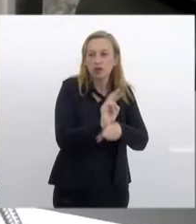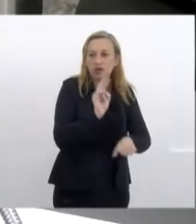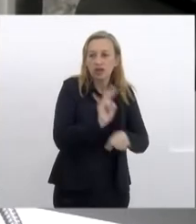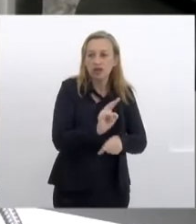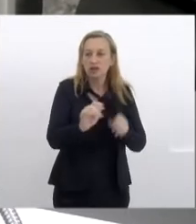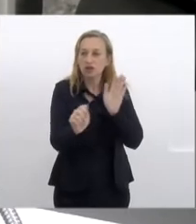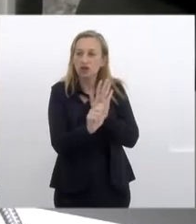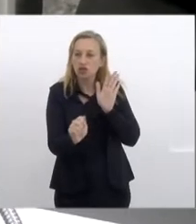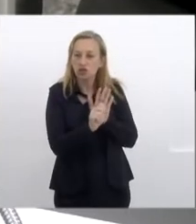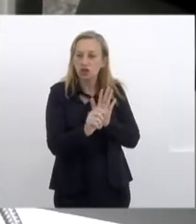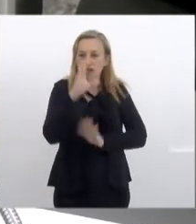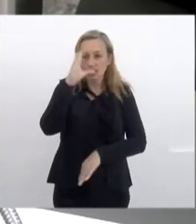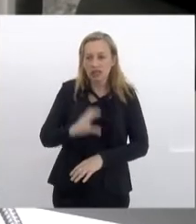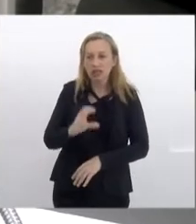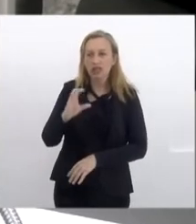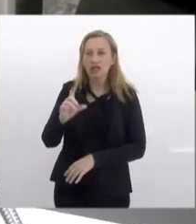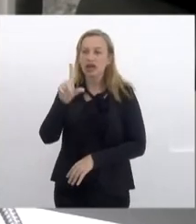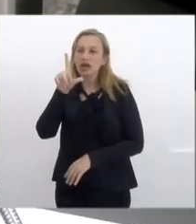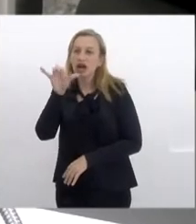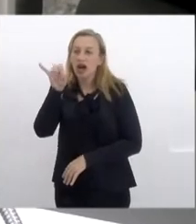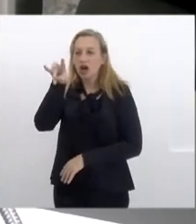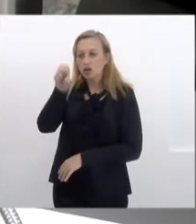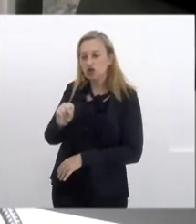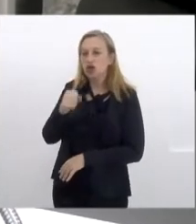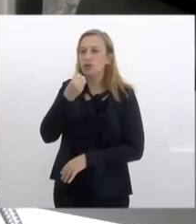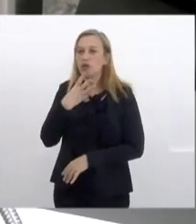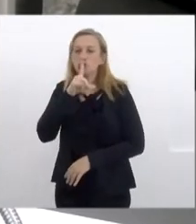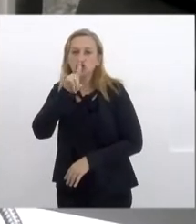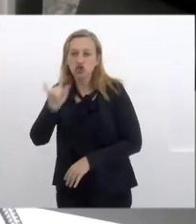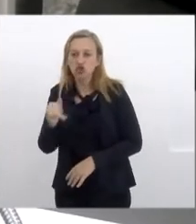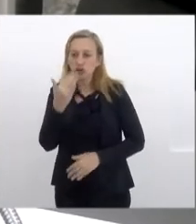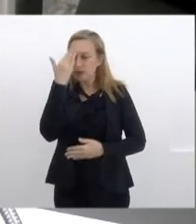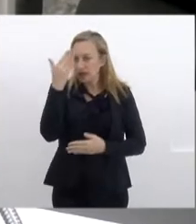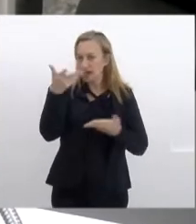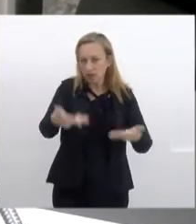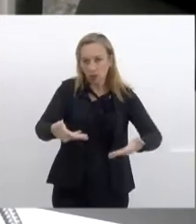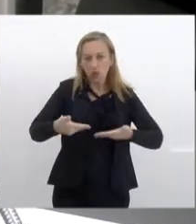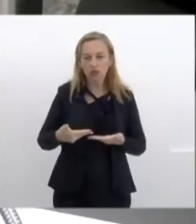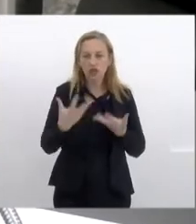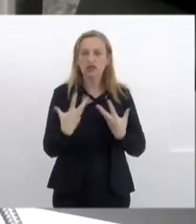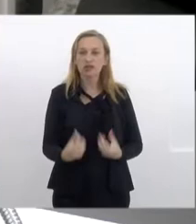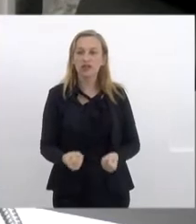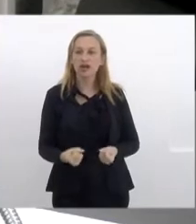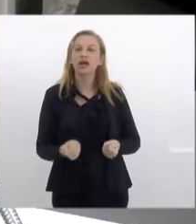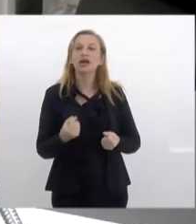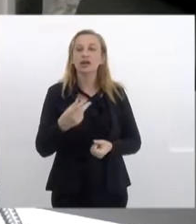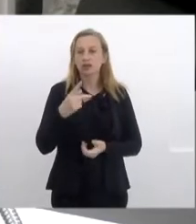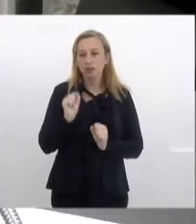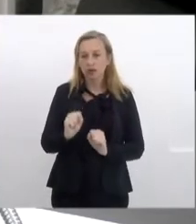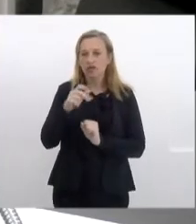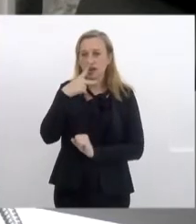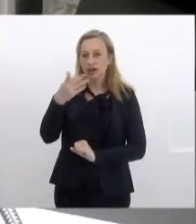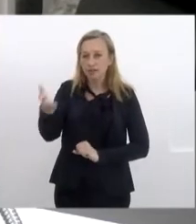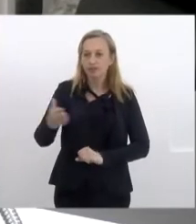senhora Cláudia Leite. Muito bom dia, obrigado por aceitar o nosso convite. A palavra está com a senhora.